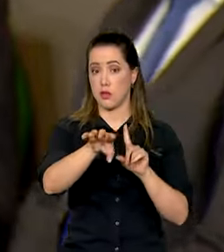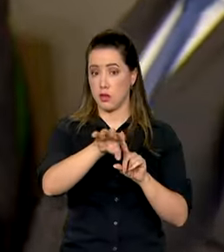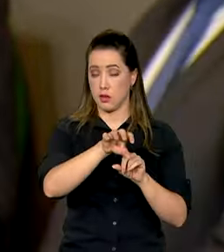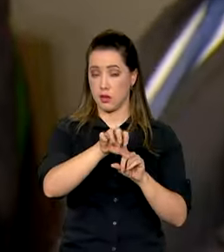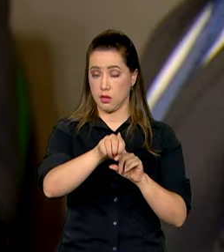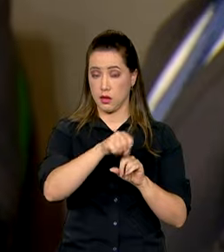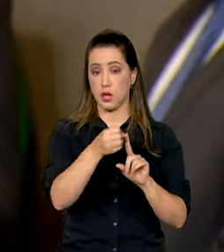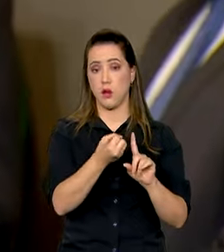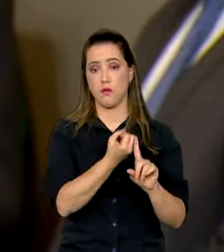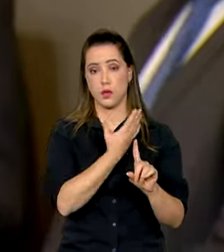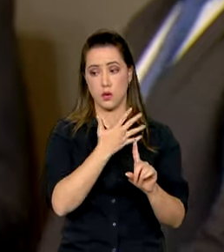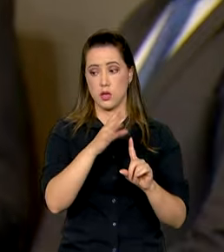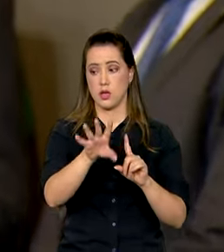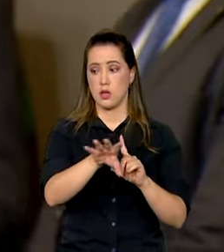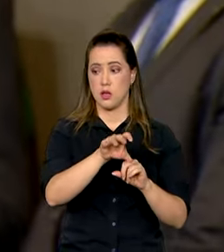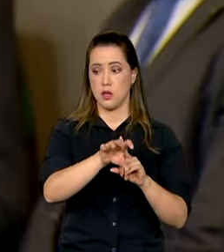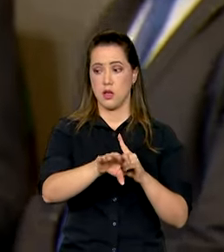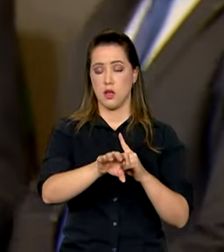União,